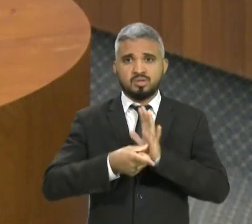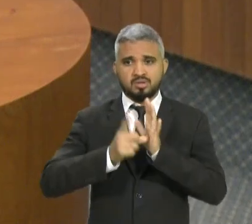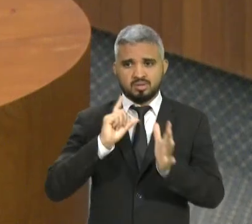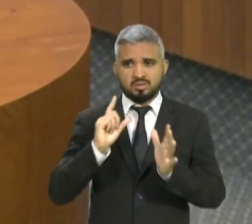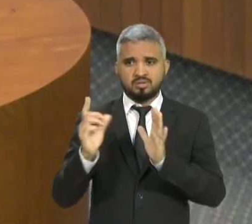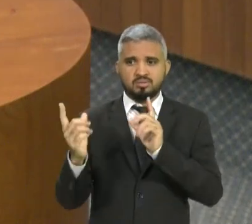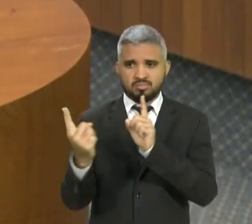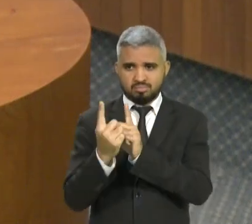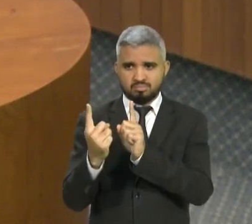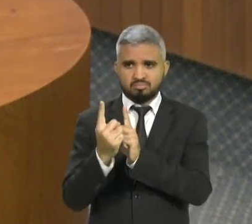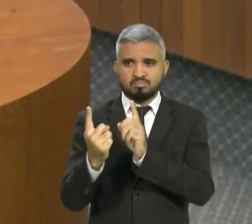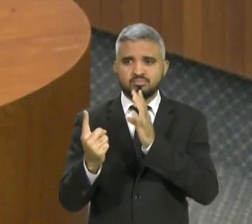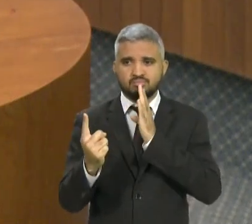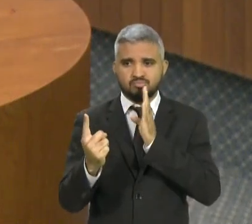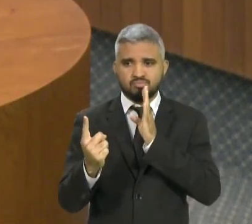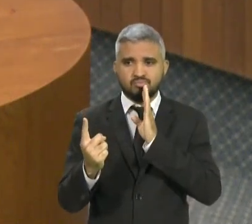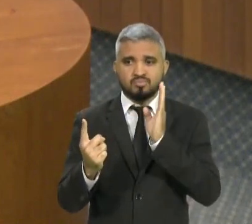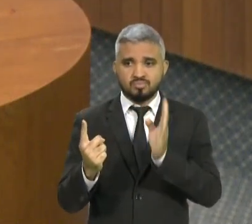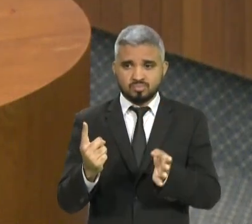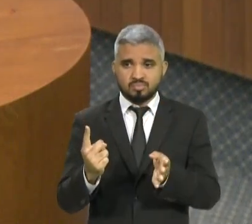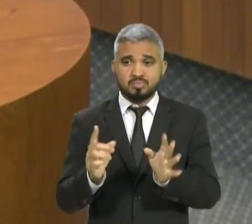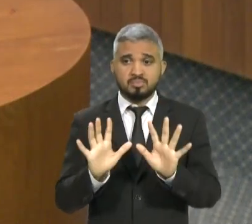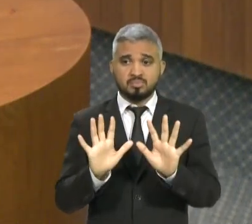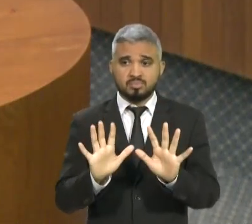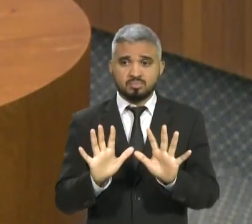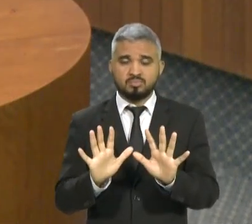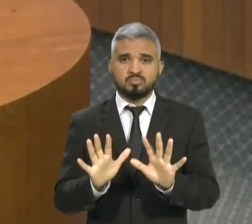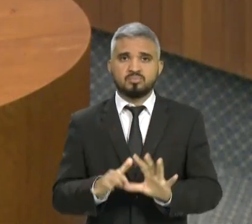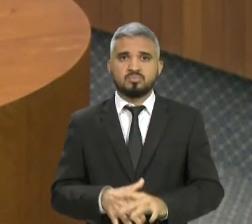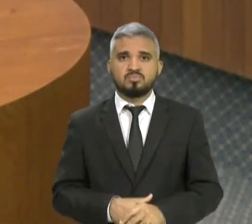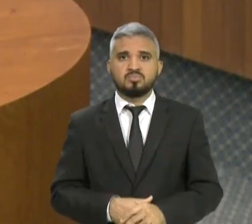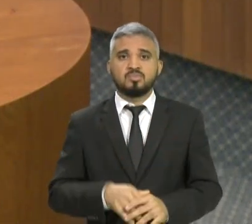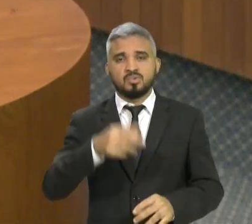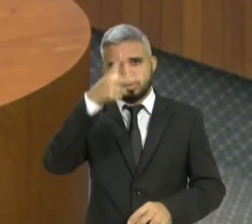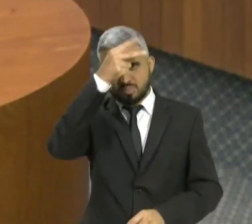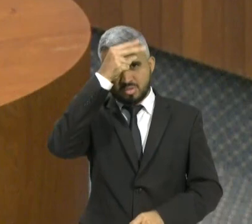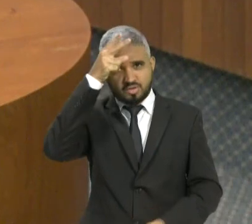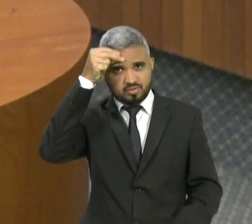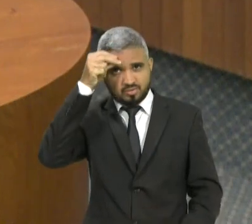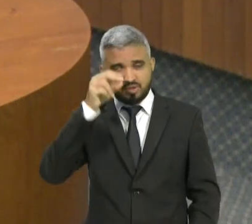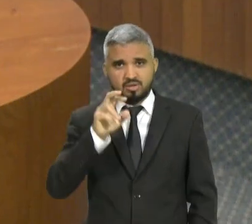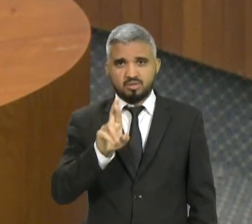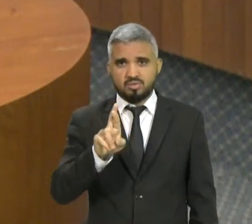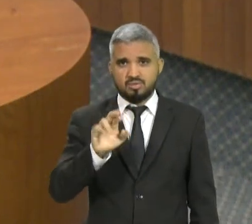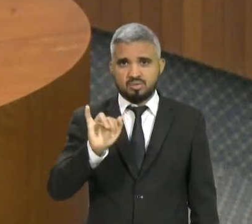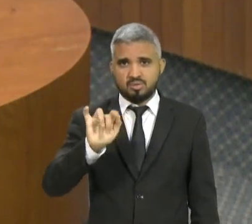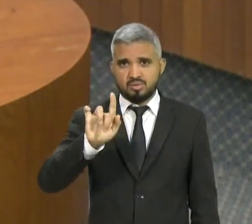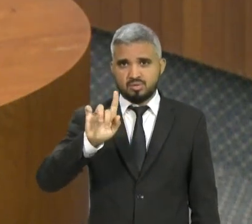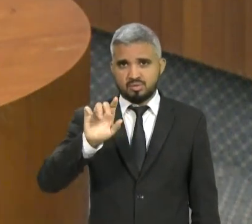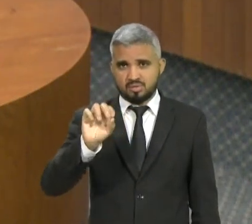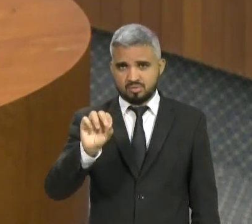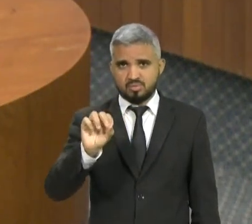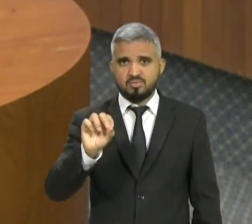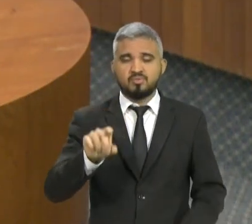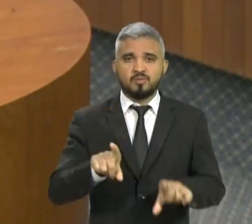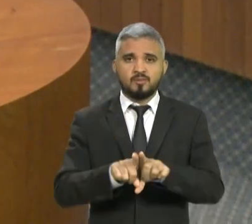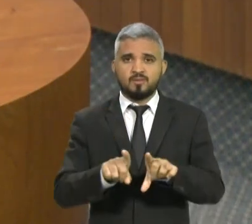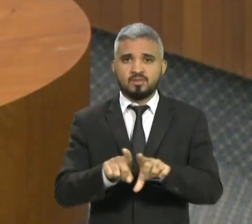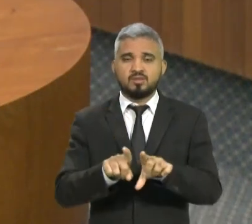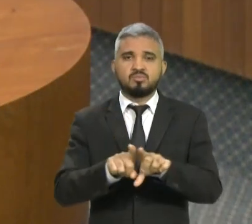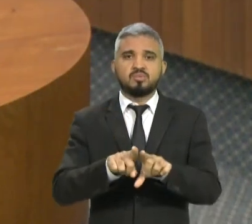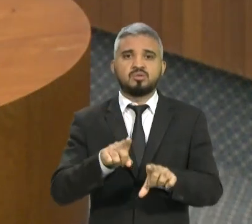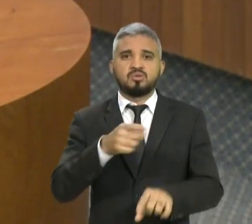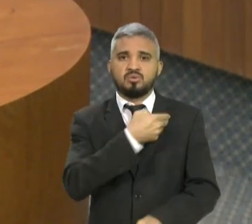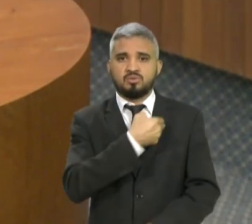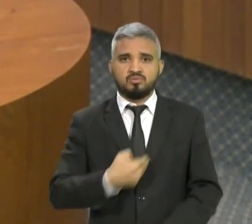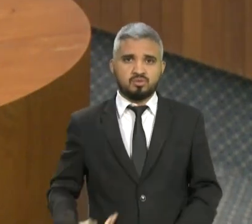nos conhecíamos. Então, temos mais esse laço em comum. Também ao prefeito Rigo e principalmente ao nosso querido governador Carlos Brandão pela